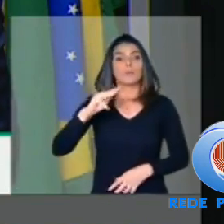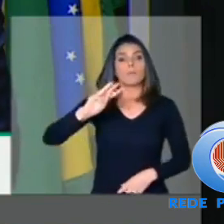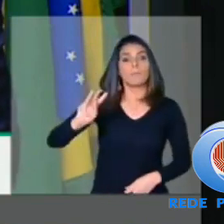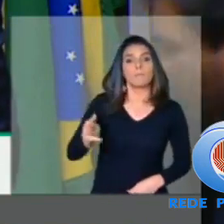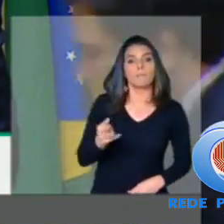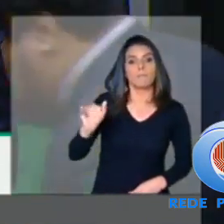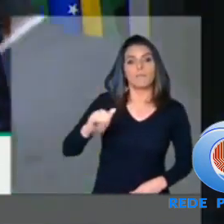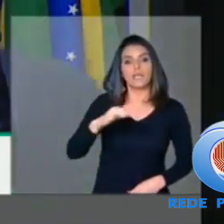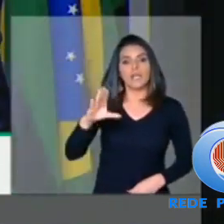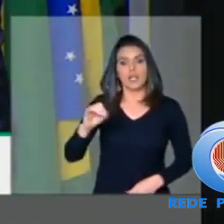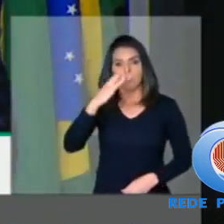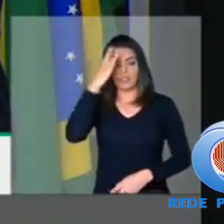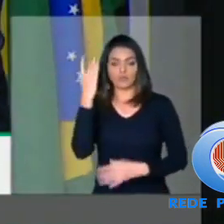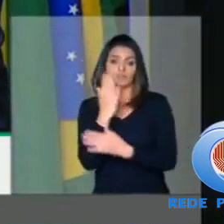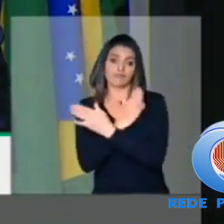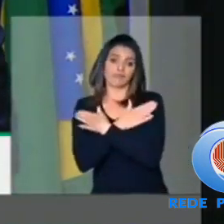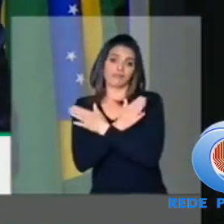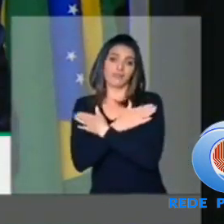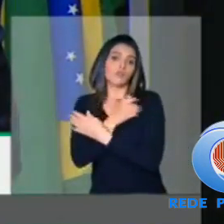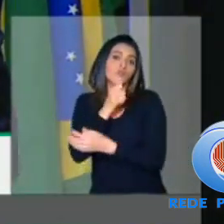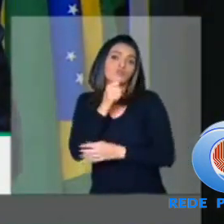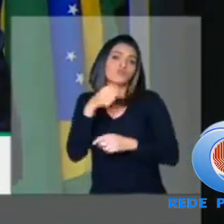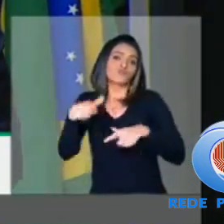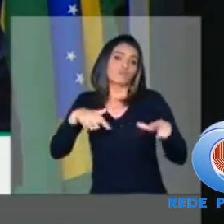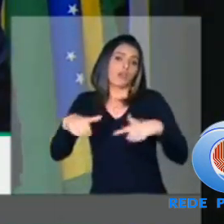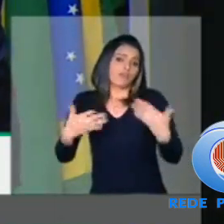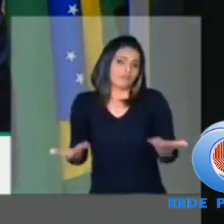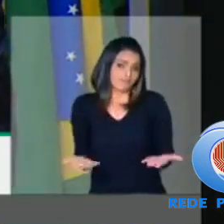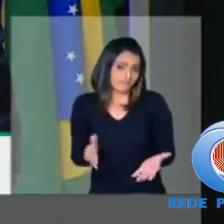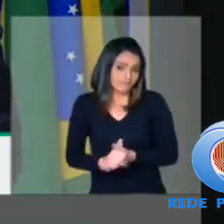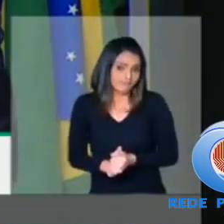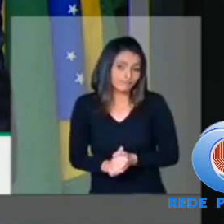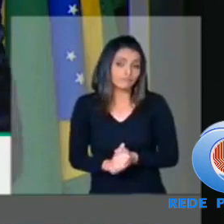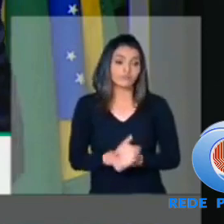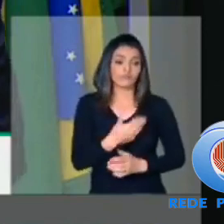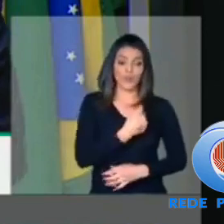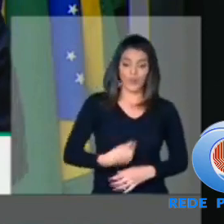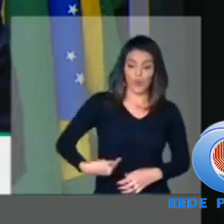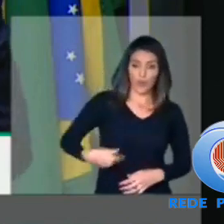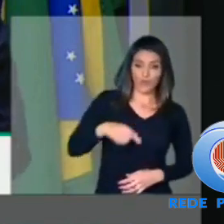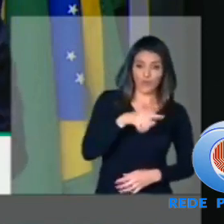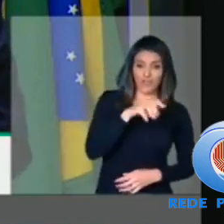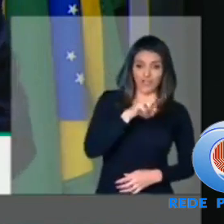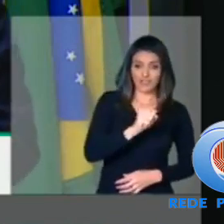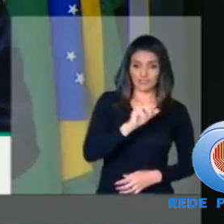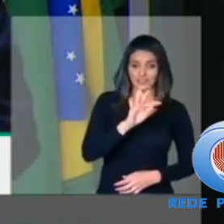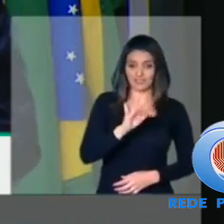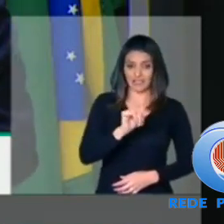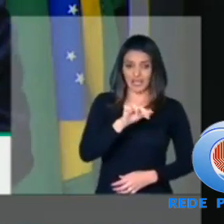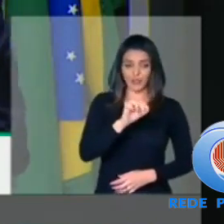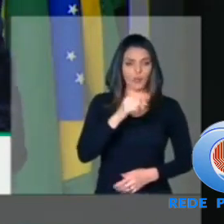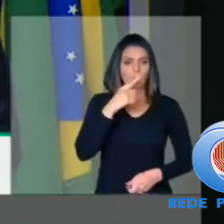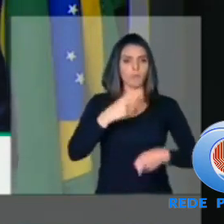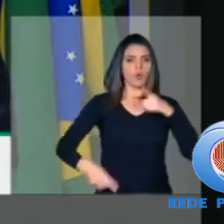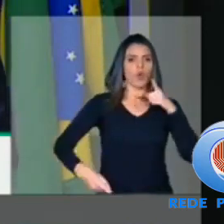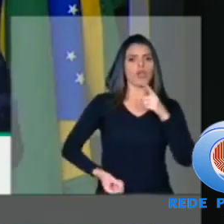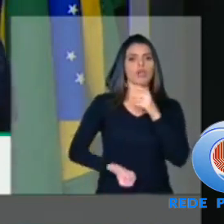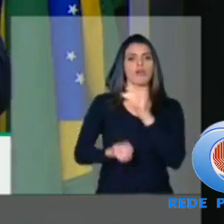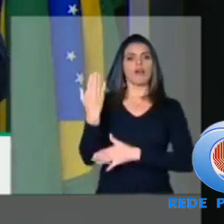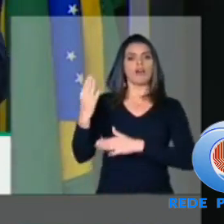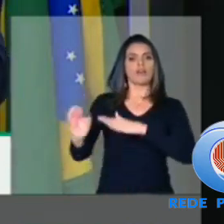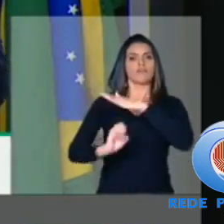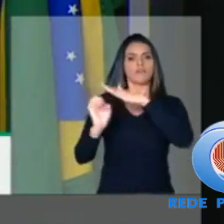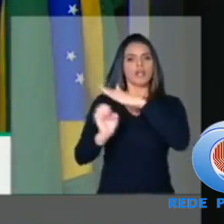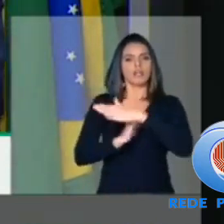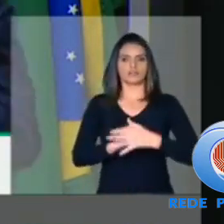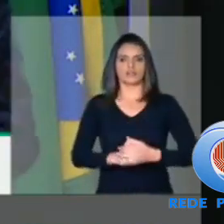de desempregados. Nós temos um estado que engessa a oportunidade de abertura de novas empresas,